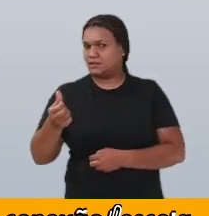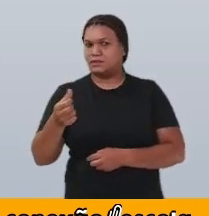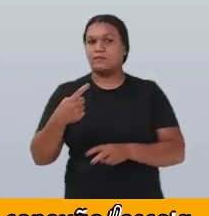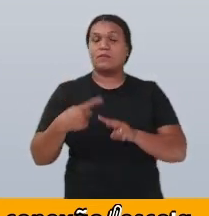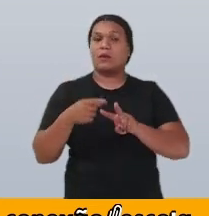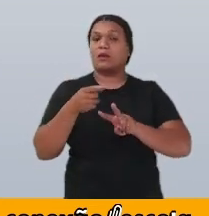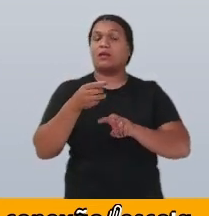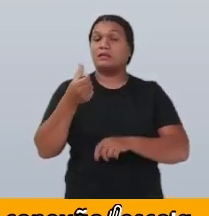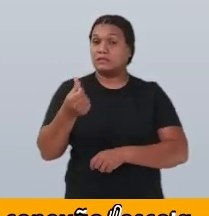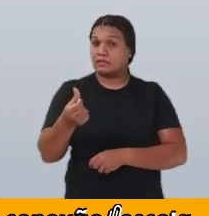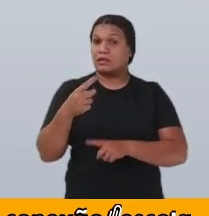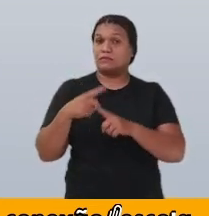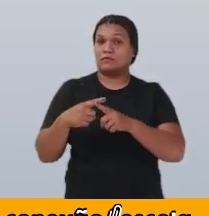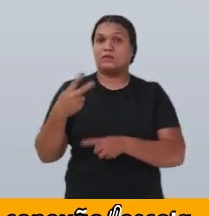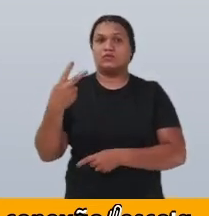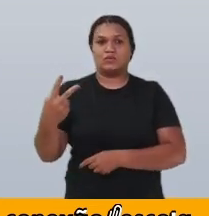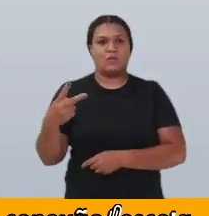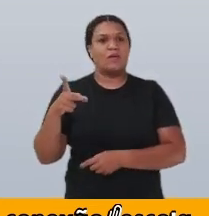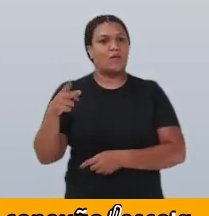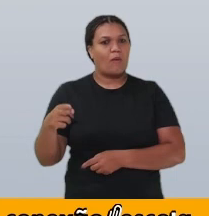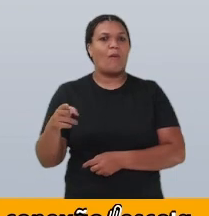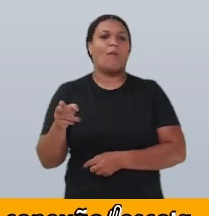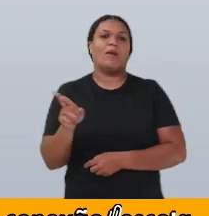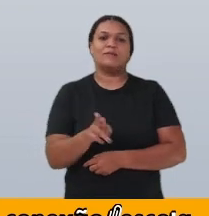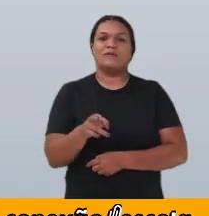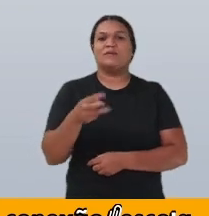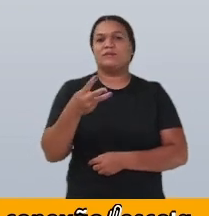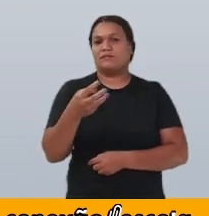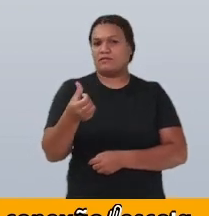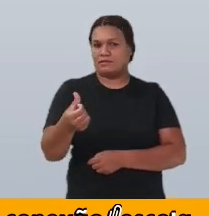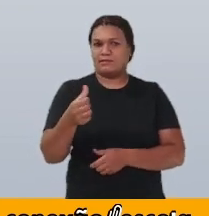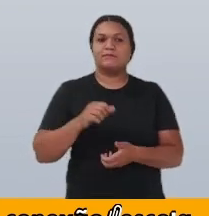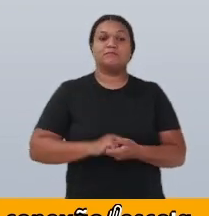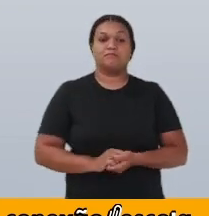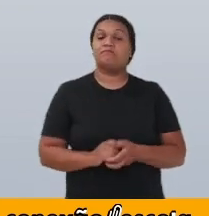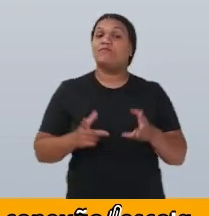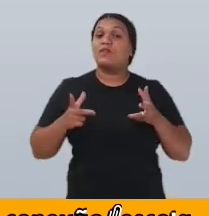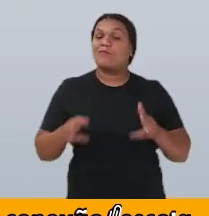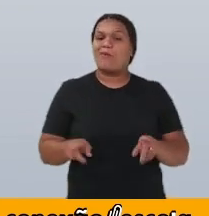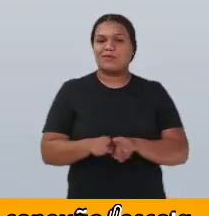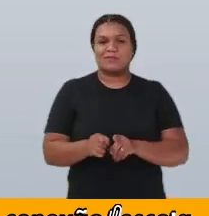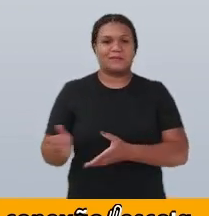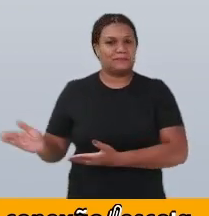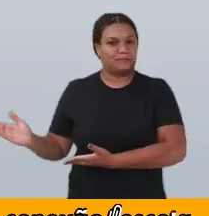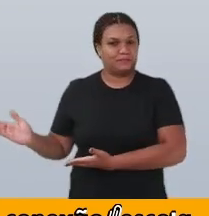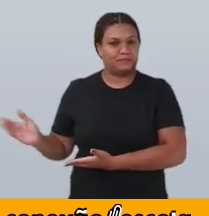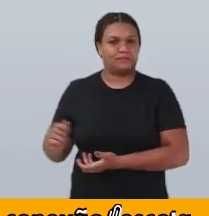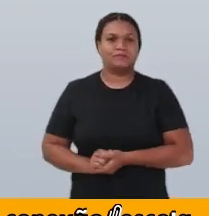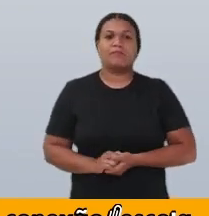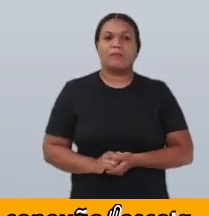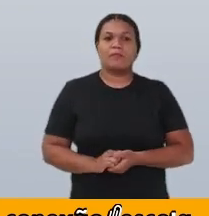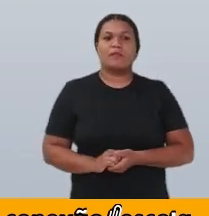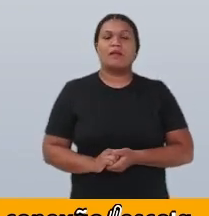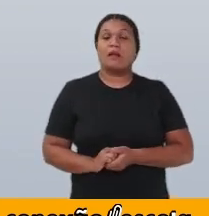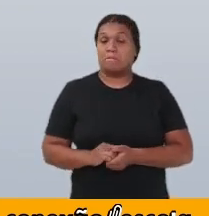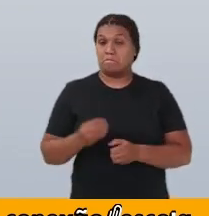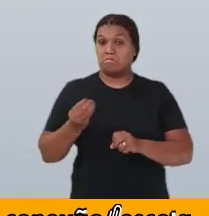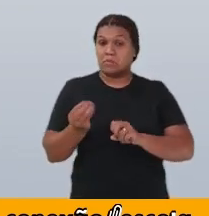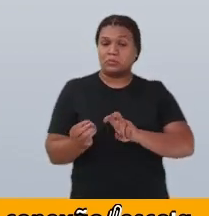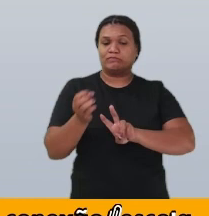pois 6 elevado ao quadrado é 36. Da mesma forma, raiz cúbica